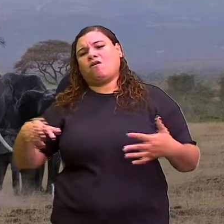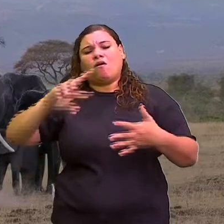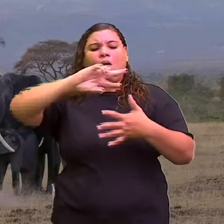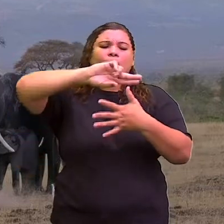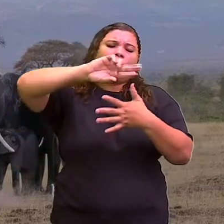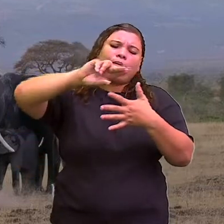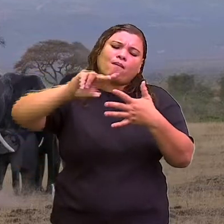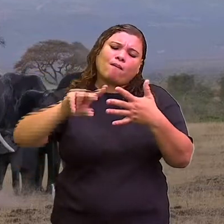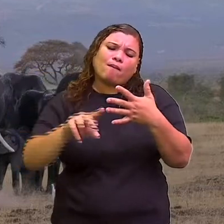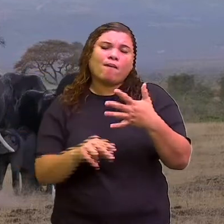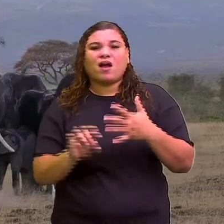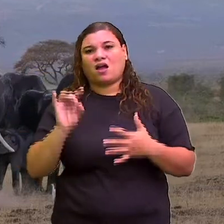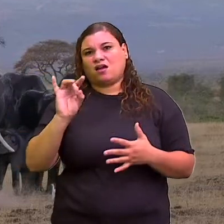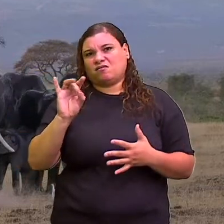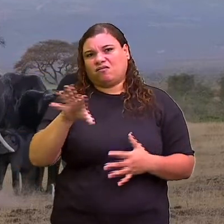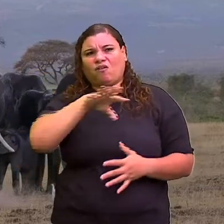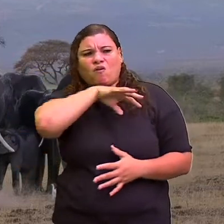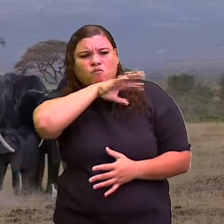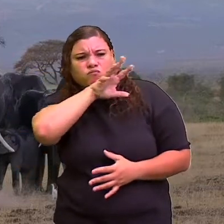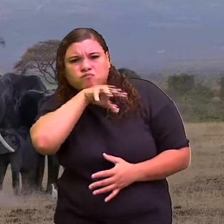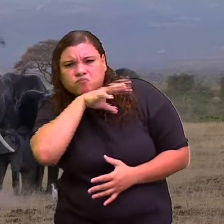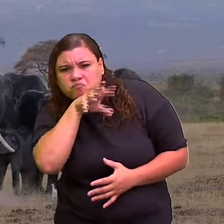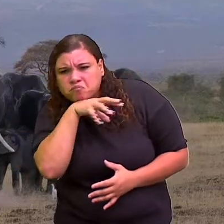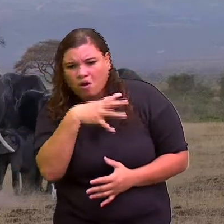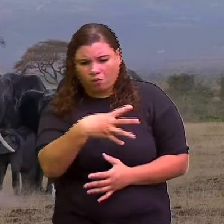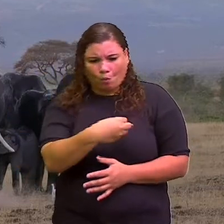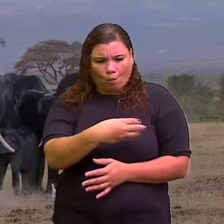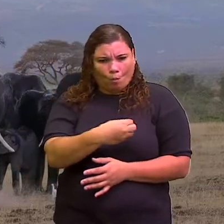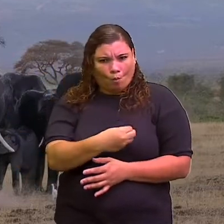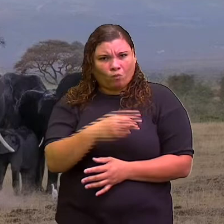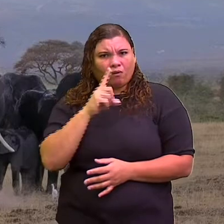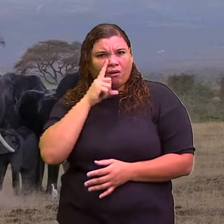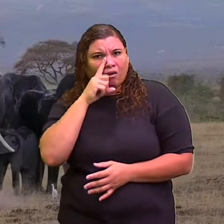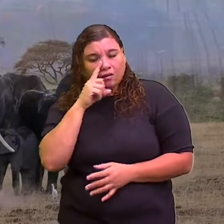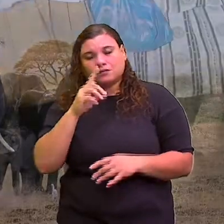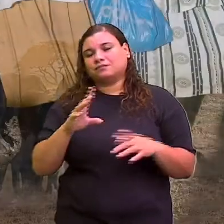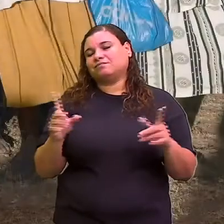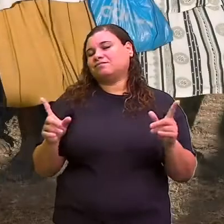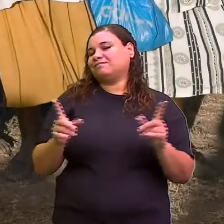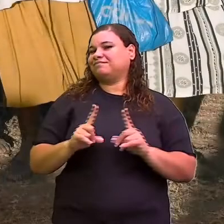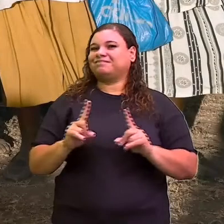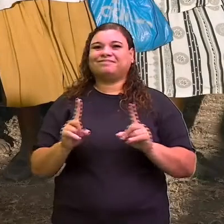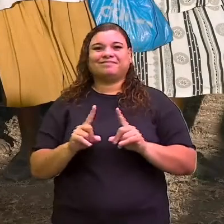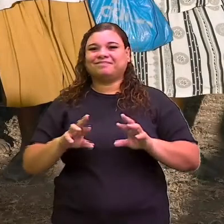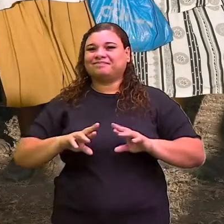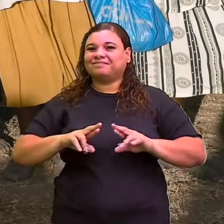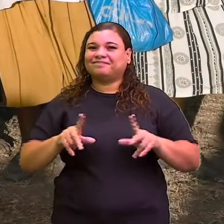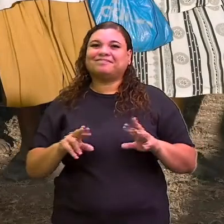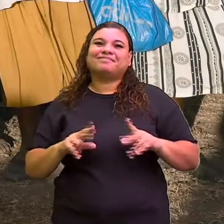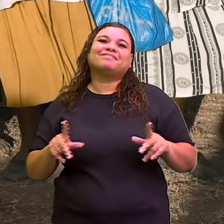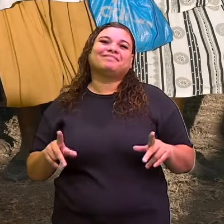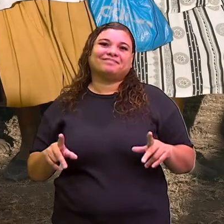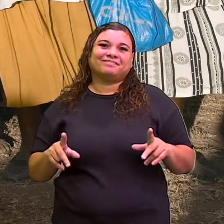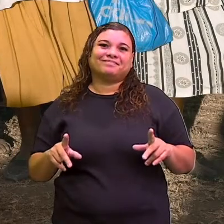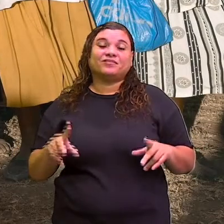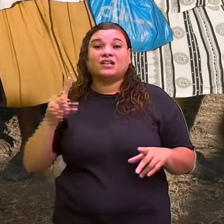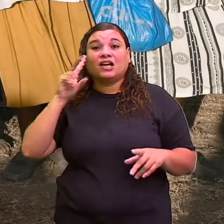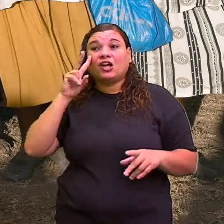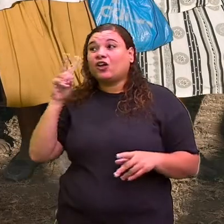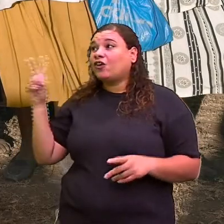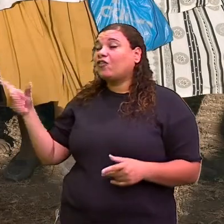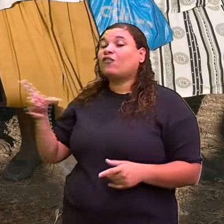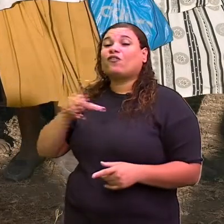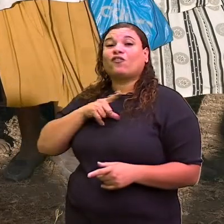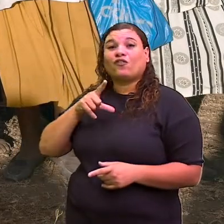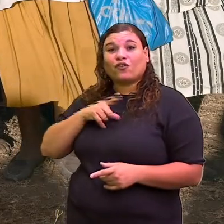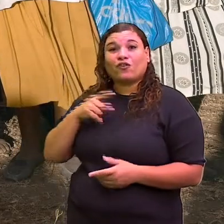do Monte Kilimanjaro. A próxima imagem vai mostrar também um pouco mais da cultura